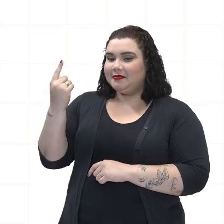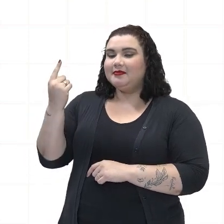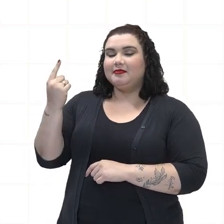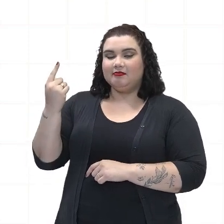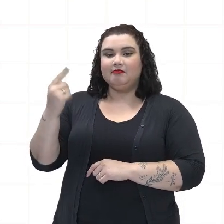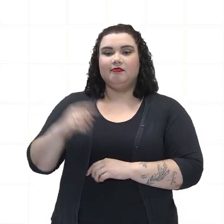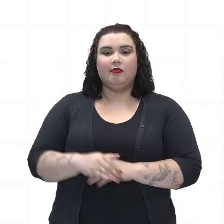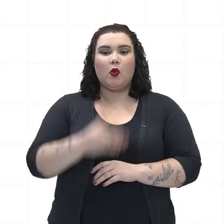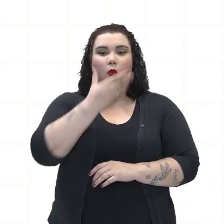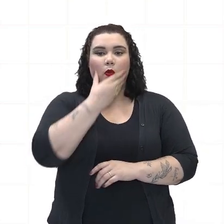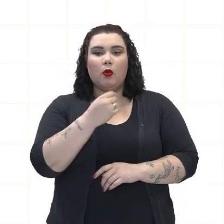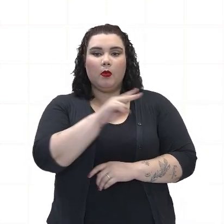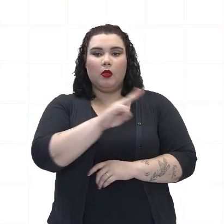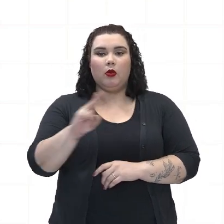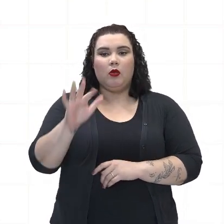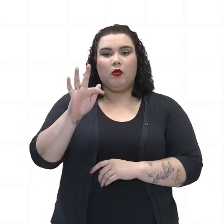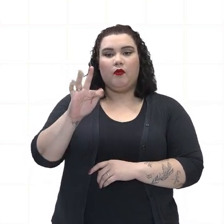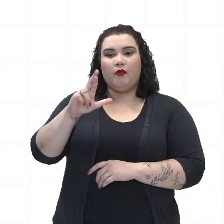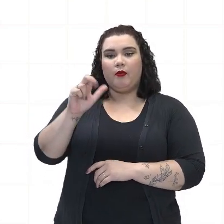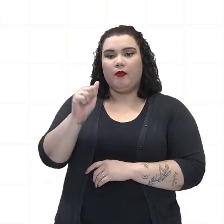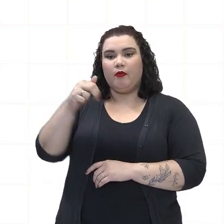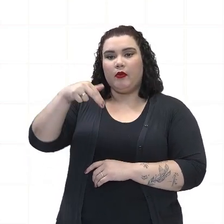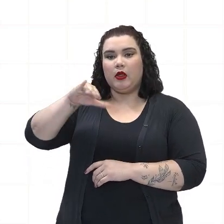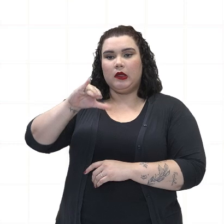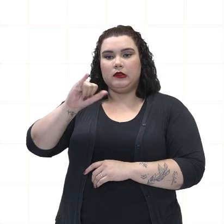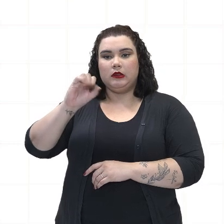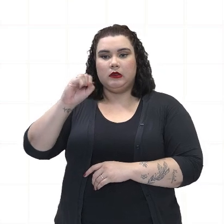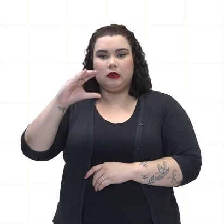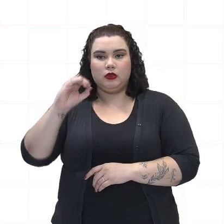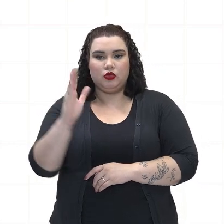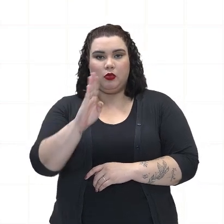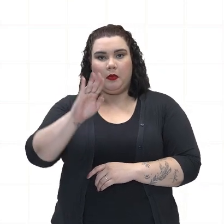Ele utilizou o termo pela primeira vez no ano de